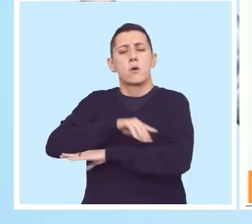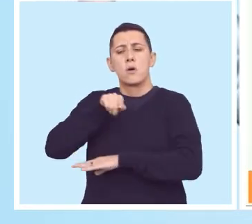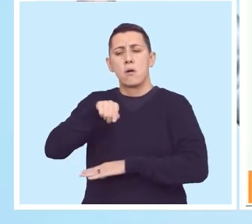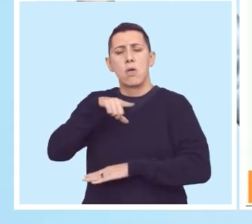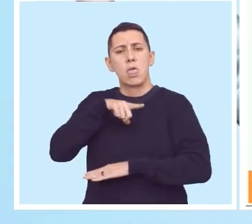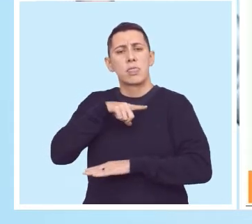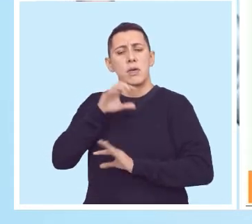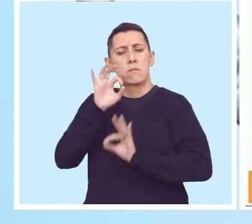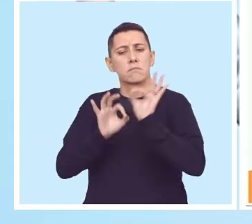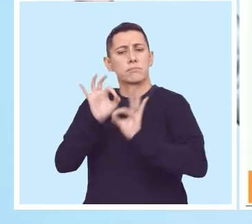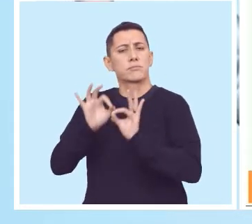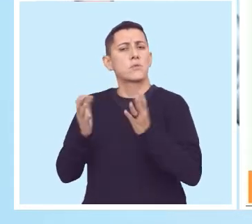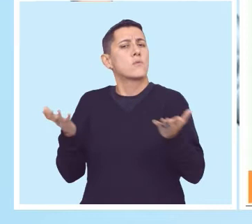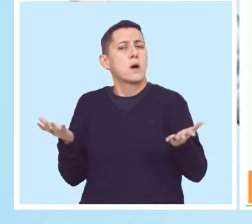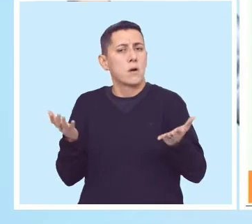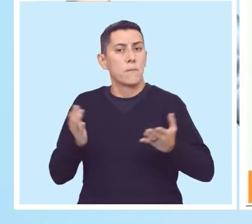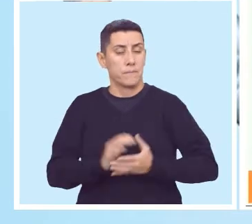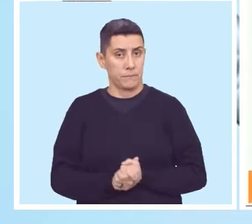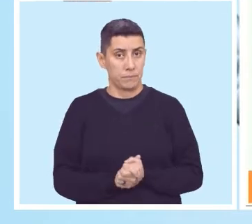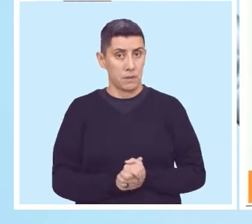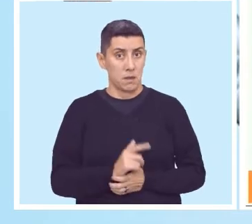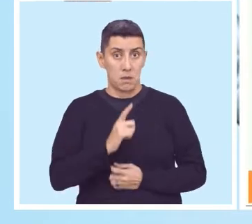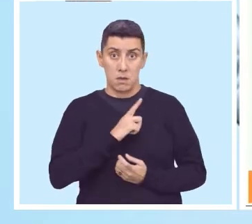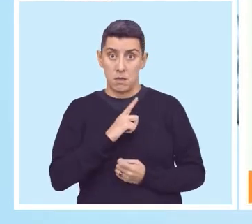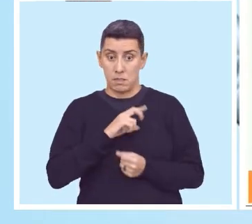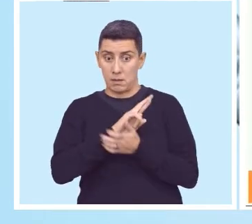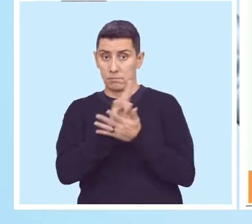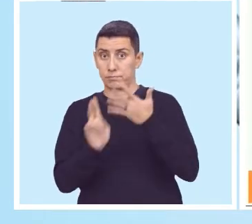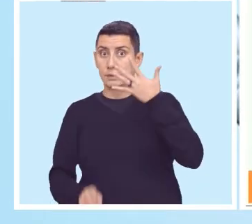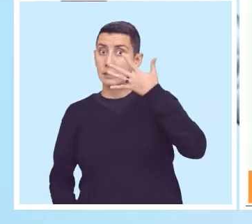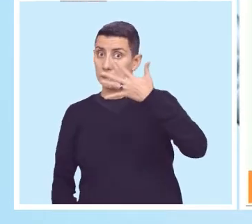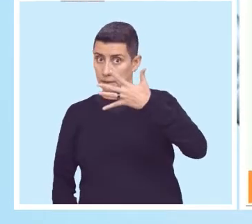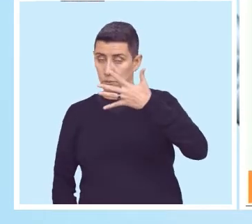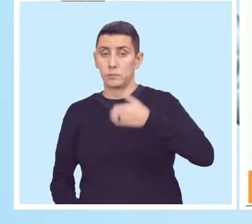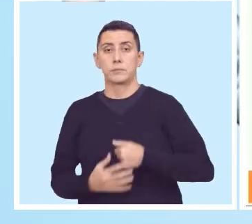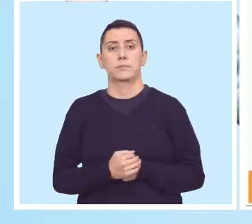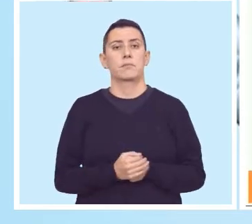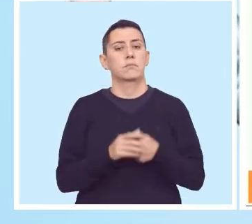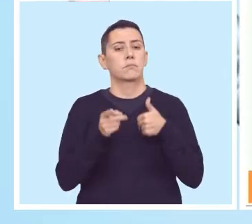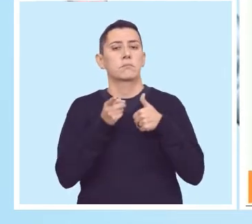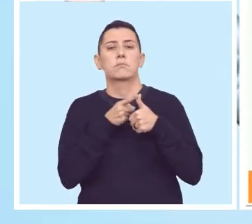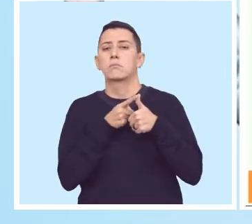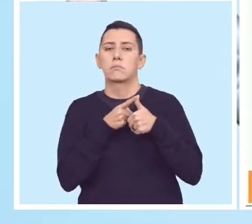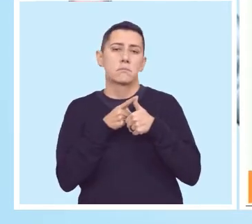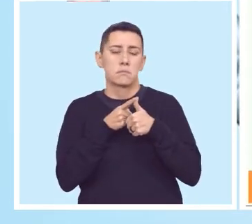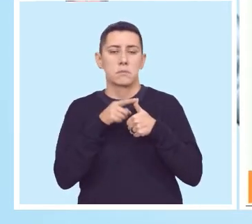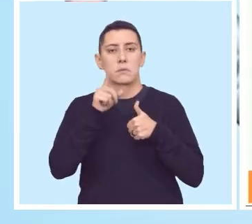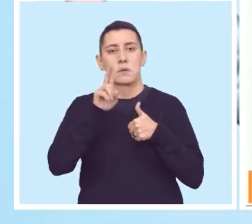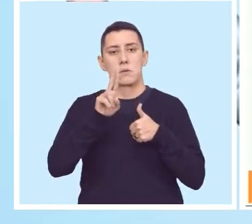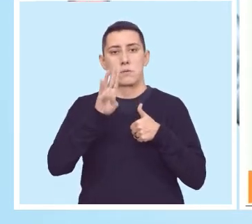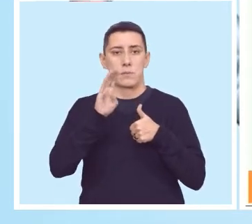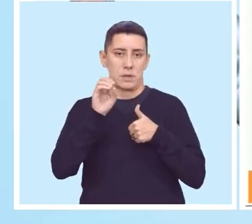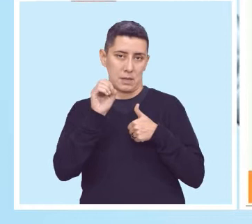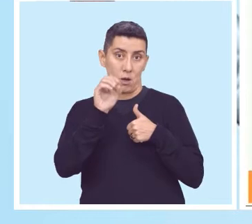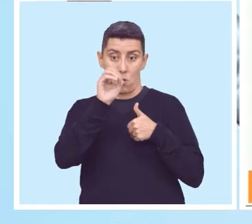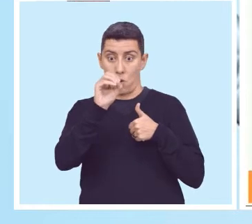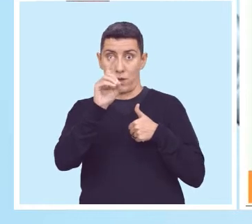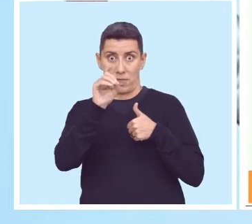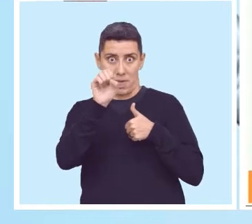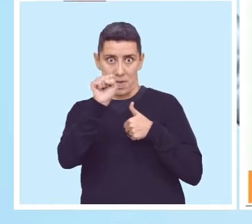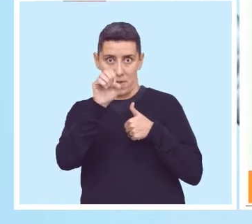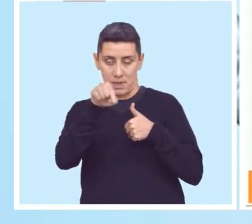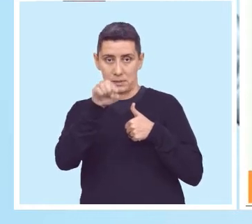ela é composta? Ela é composta basicamente por 5 partes. A primeira parte ela é constituída pelo OBS, que é um